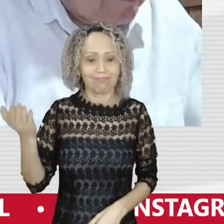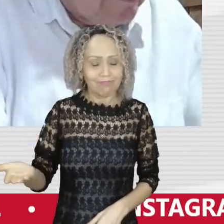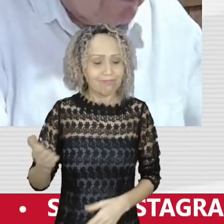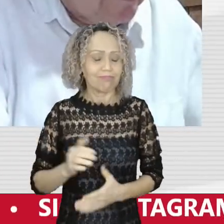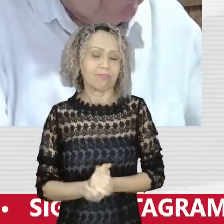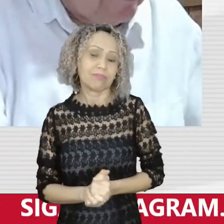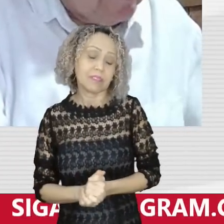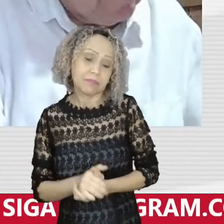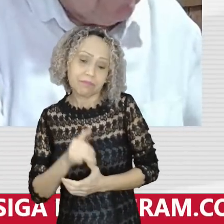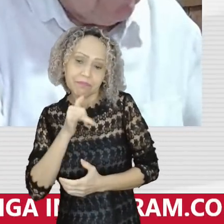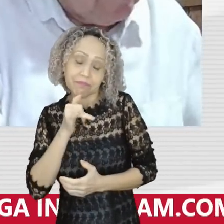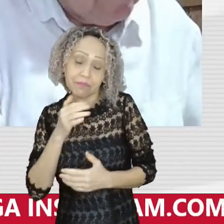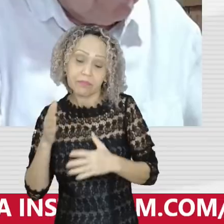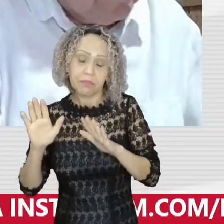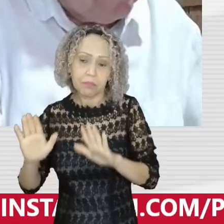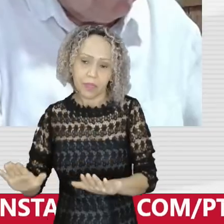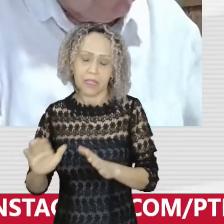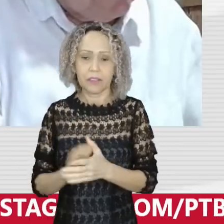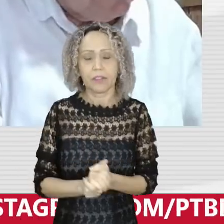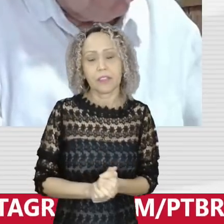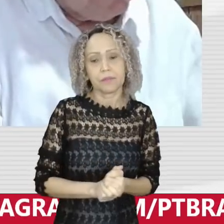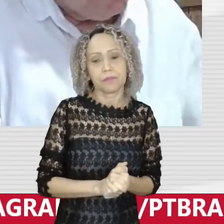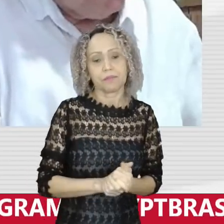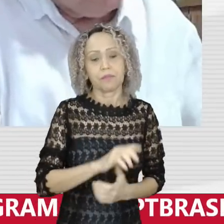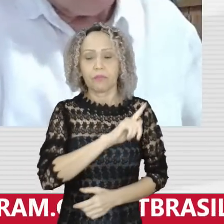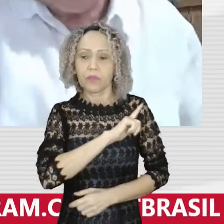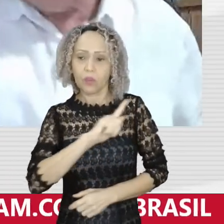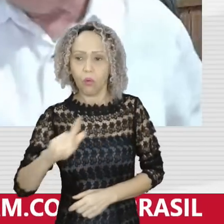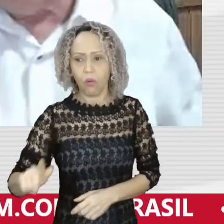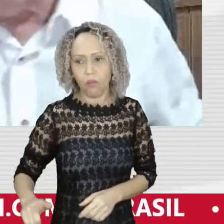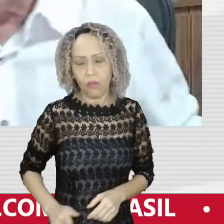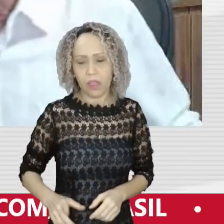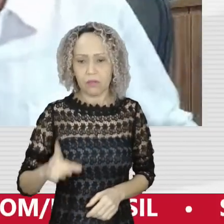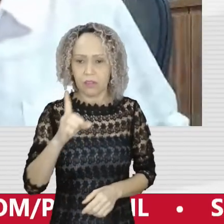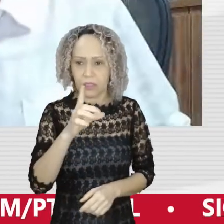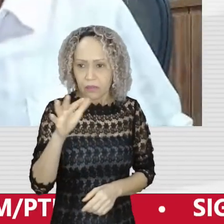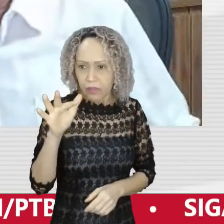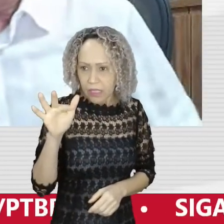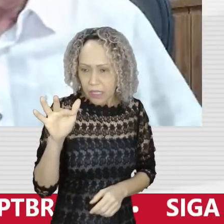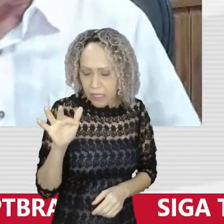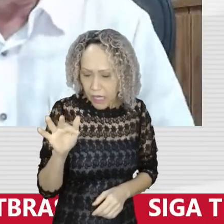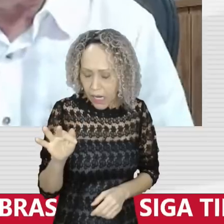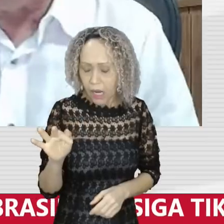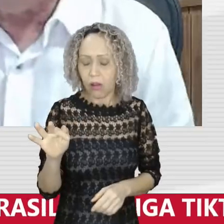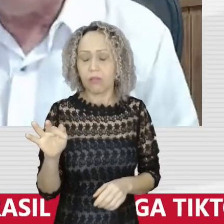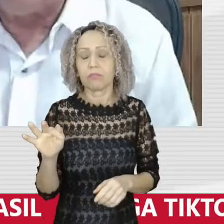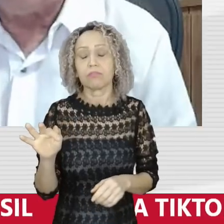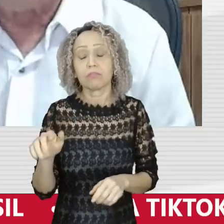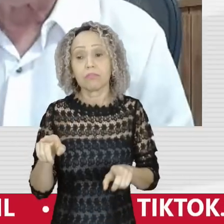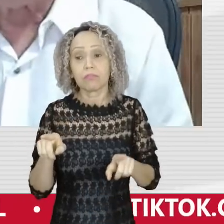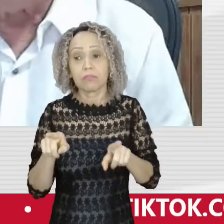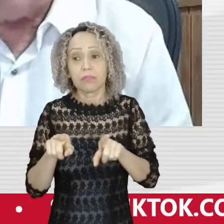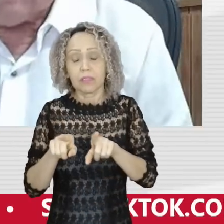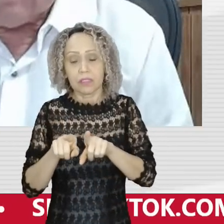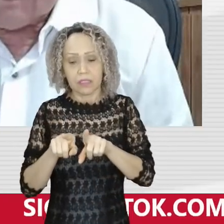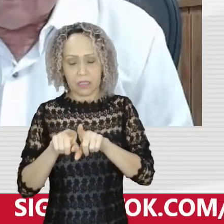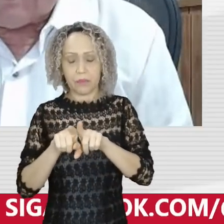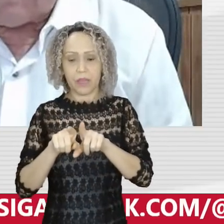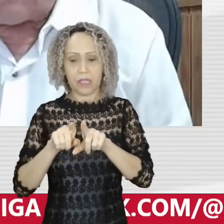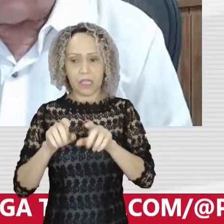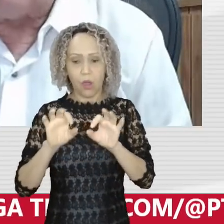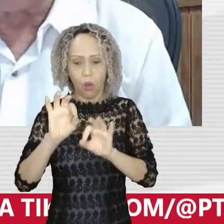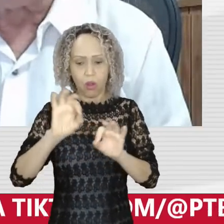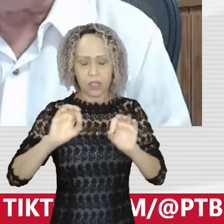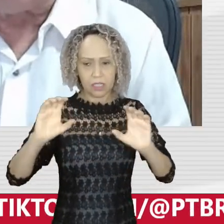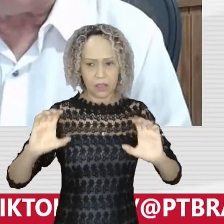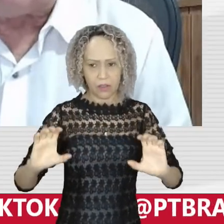Réveillon, o governo do Distrito Federal está organizando a festa da virada em outro espaço, não na